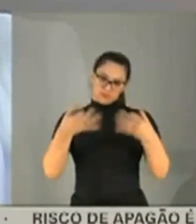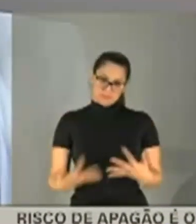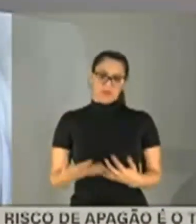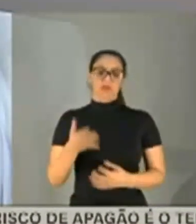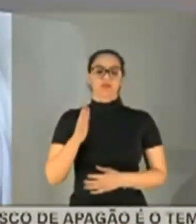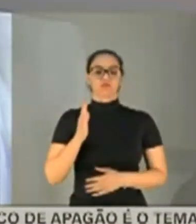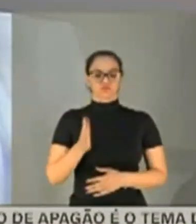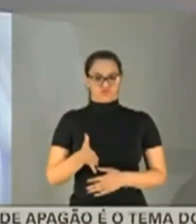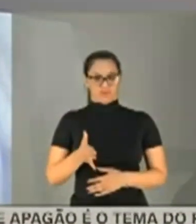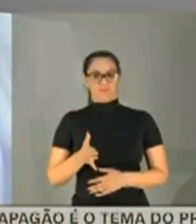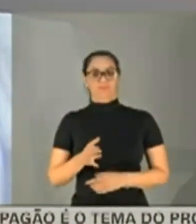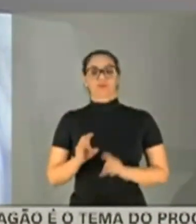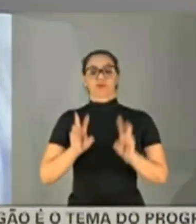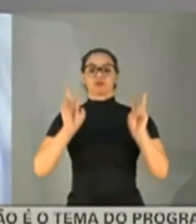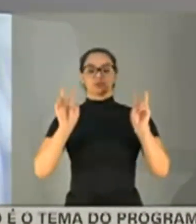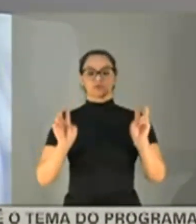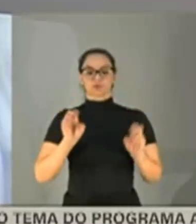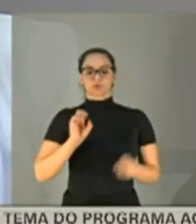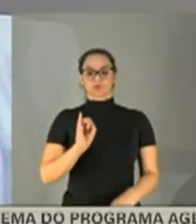A questão de invoice.